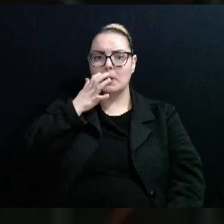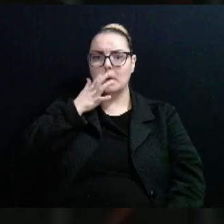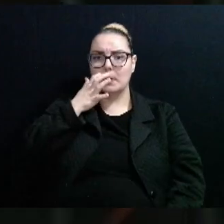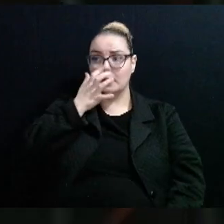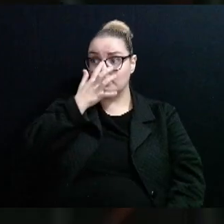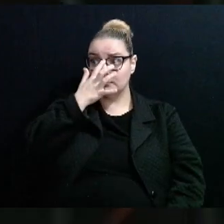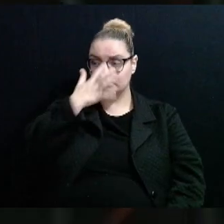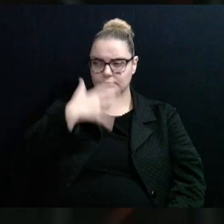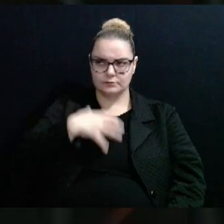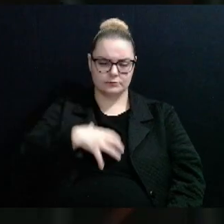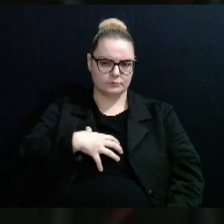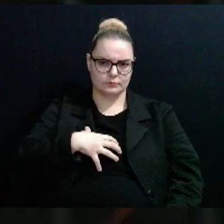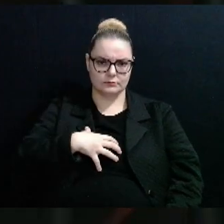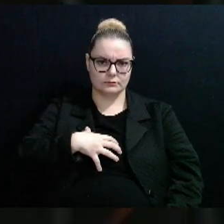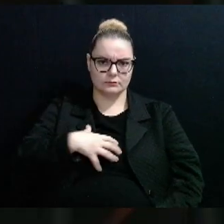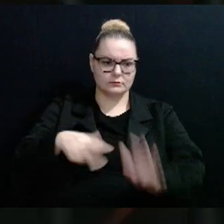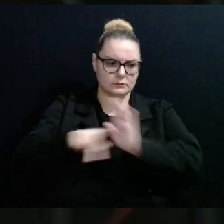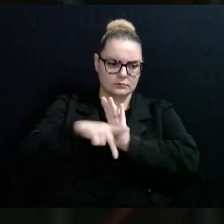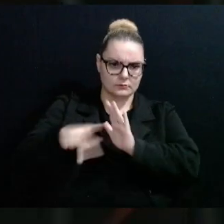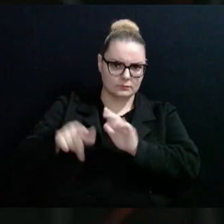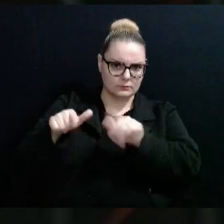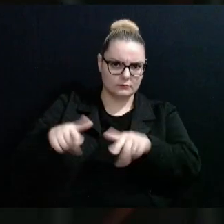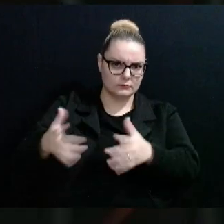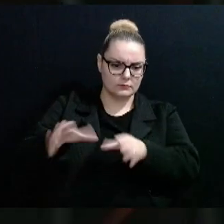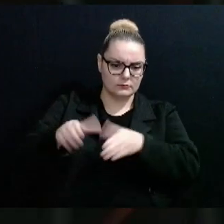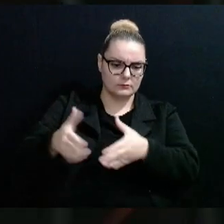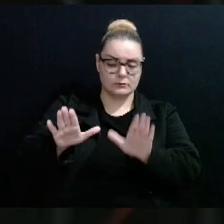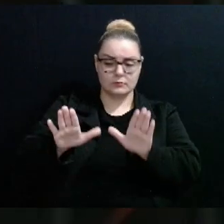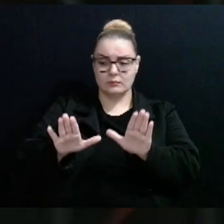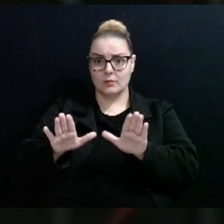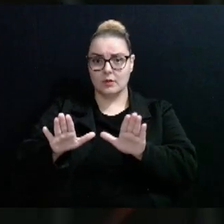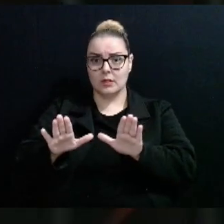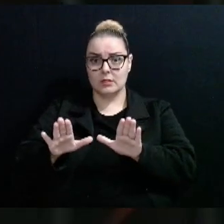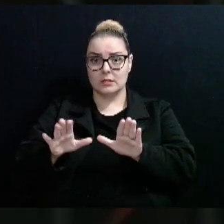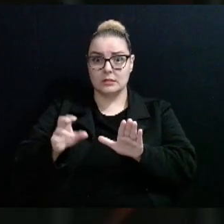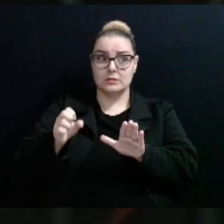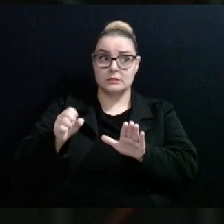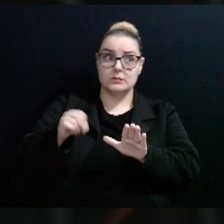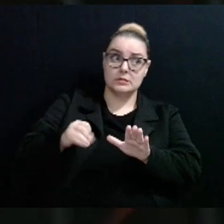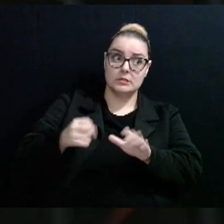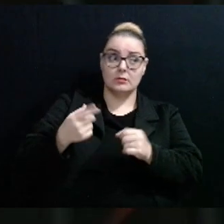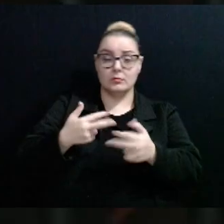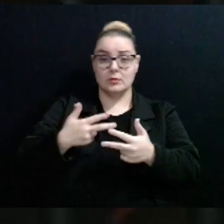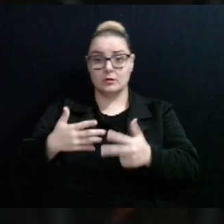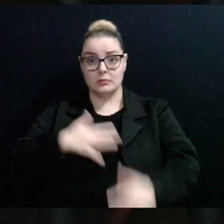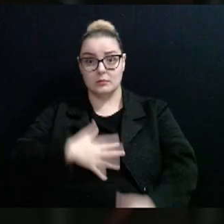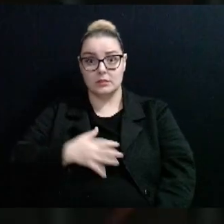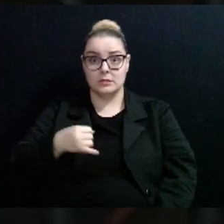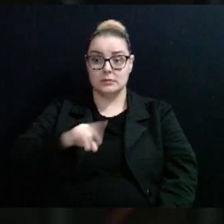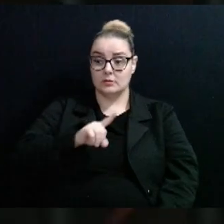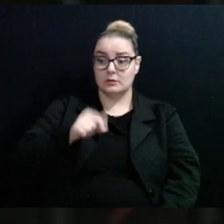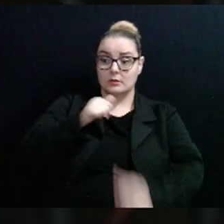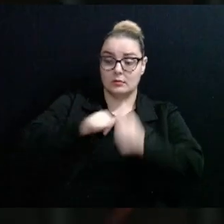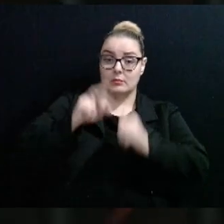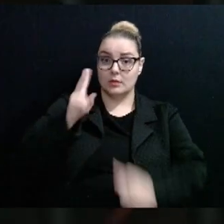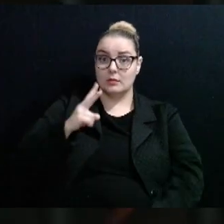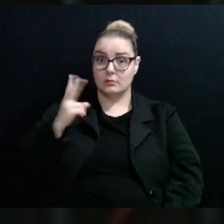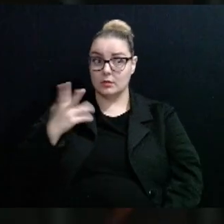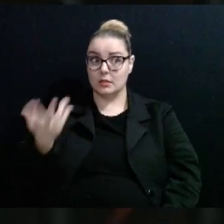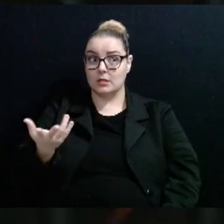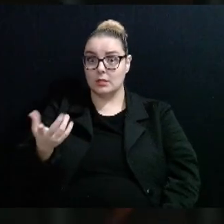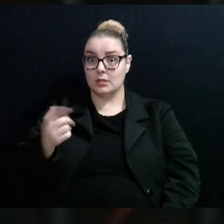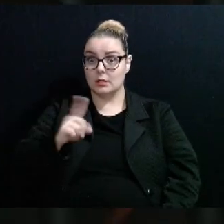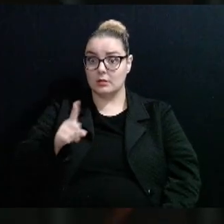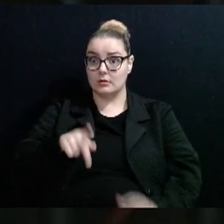sentir pertencente desse grupo. Mas se algo em mim diz que se eu não beber, eu não vou fazer parte,